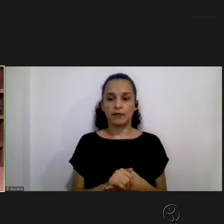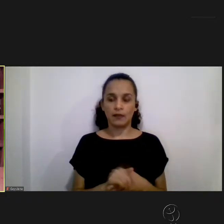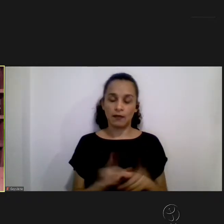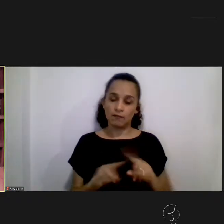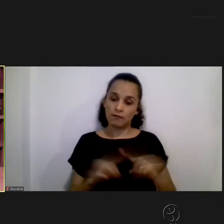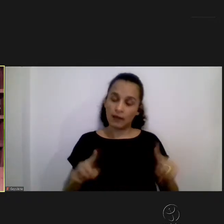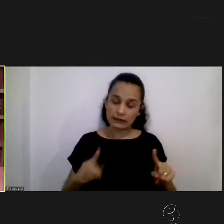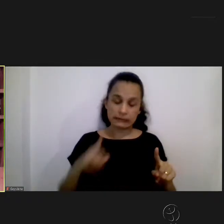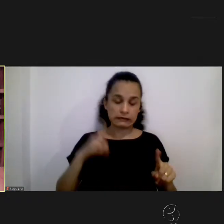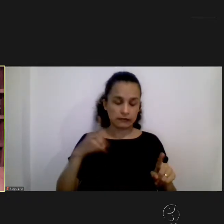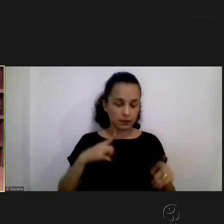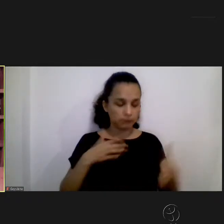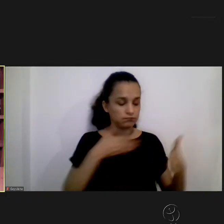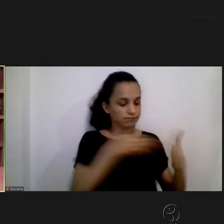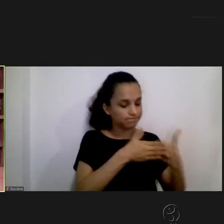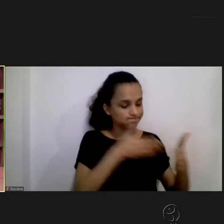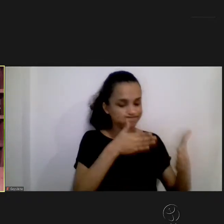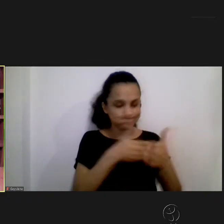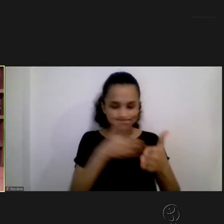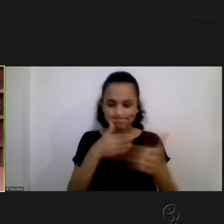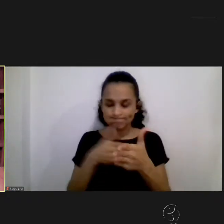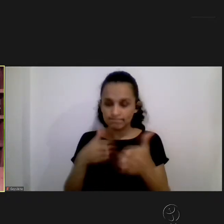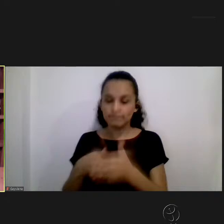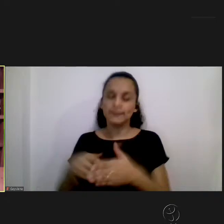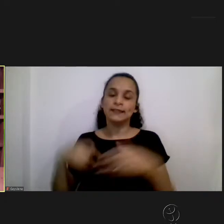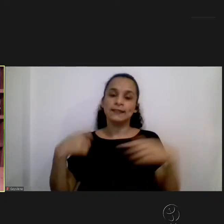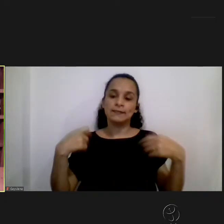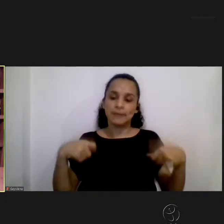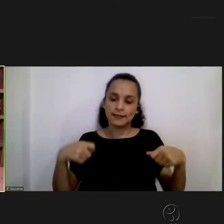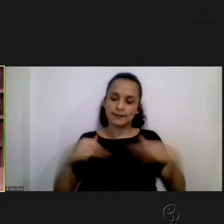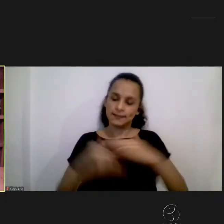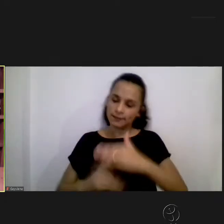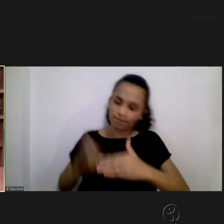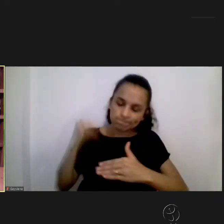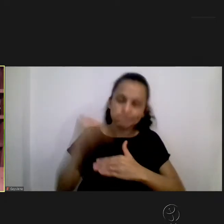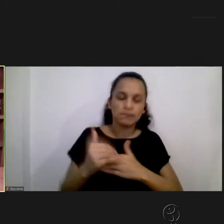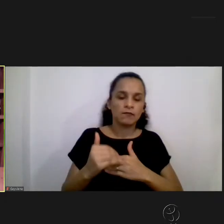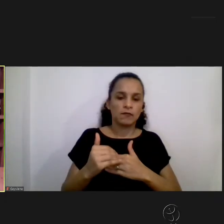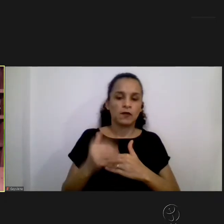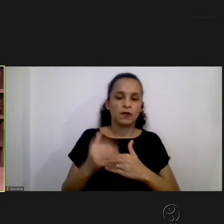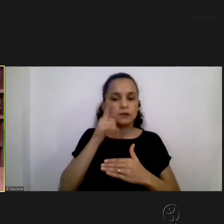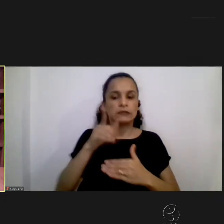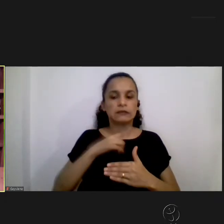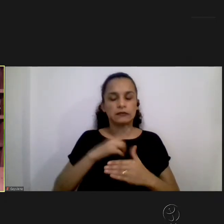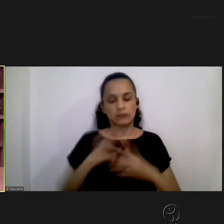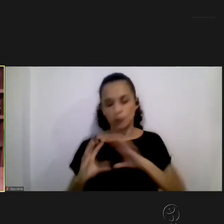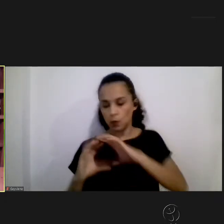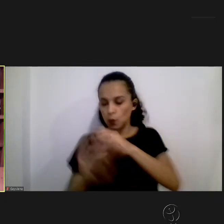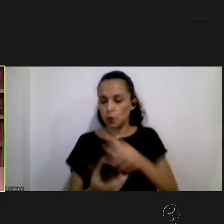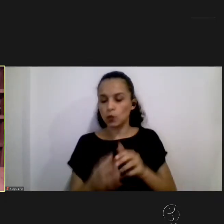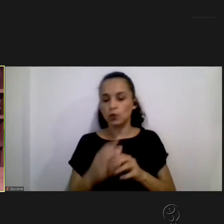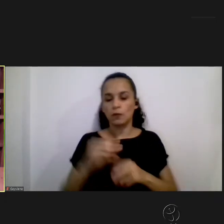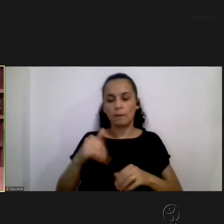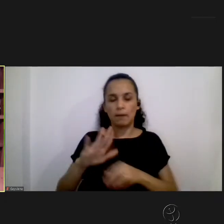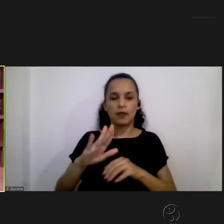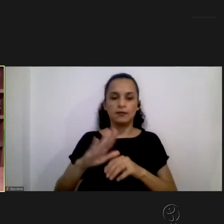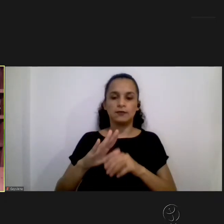impedimentos muito sérios para se avançar para um mundo mais civilizado e, com isso,